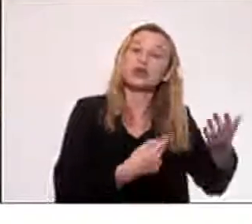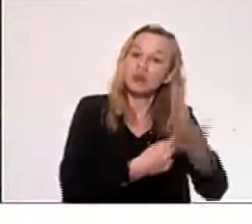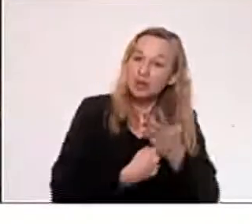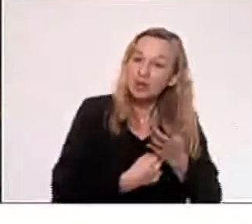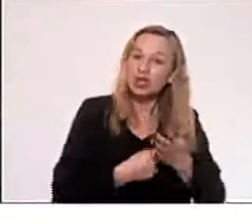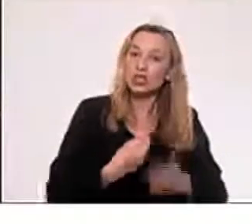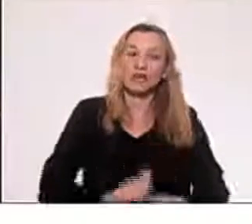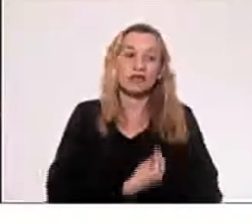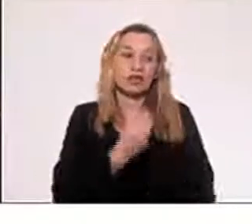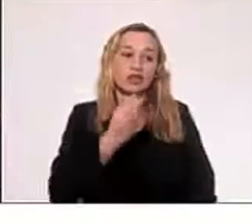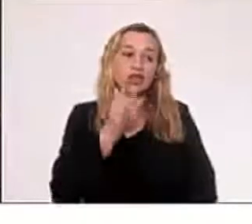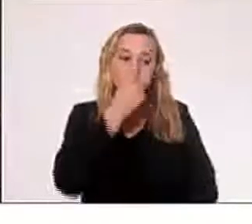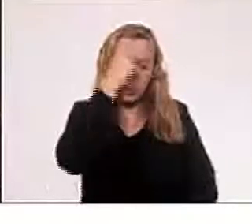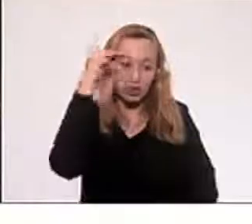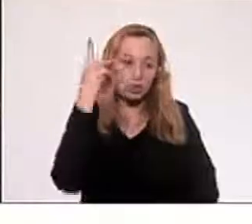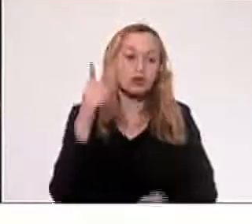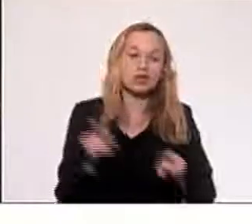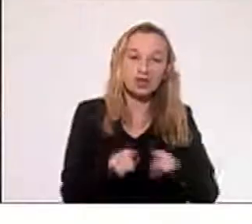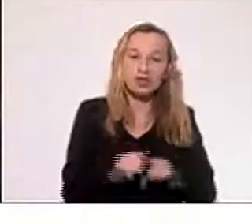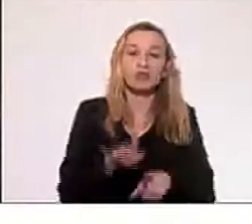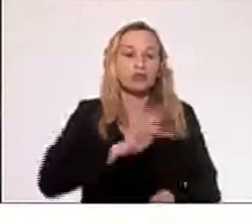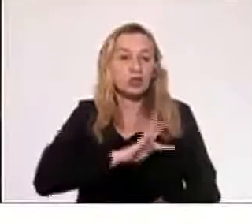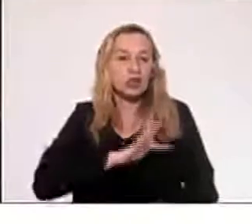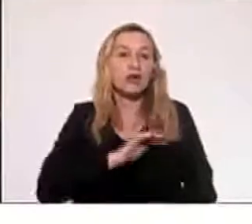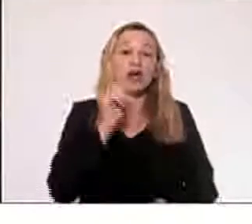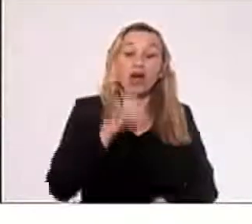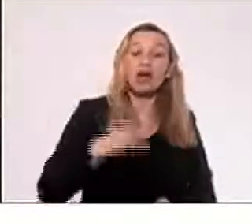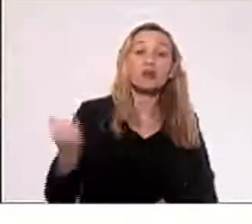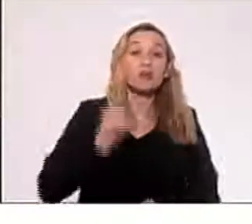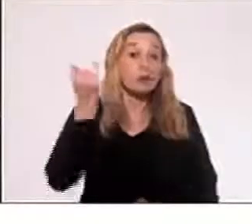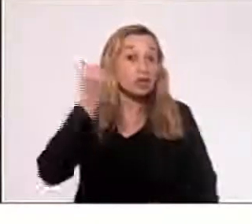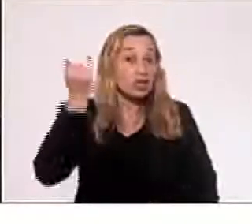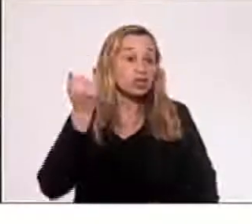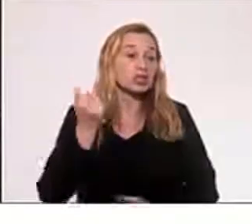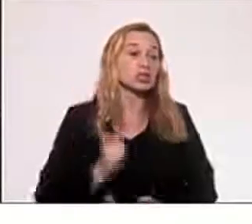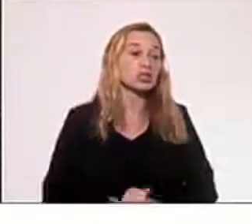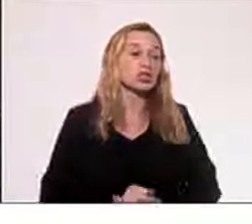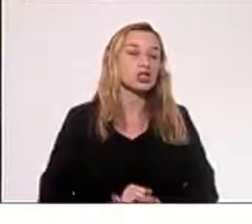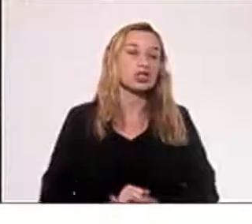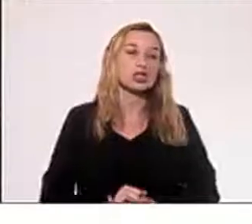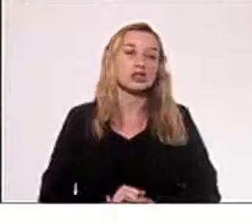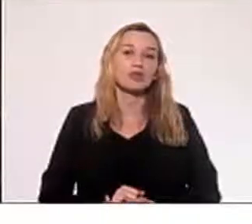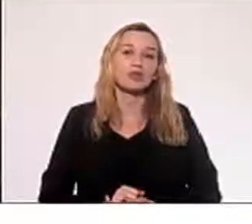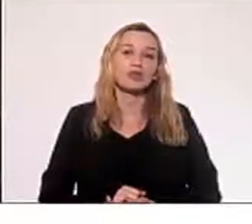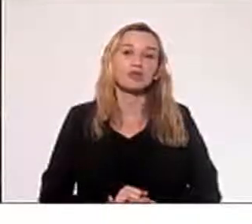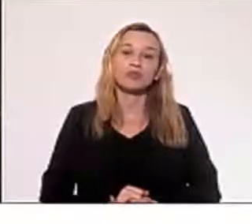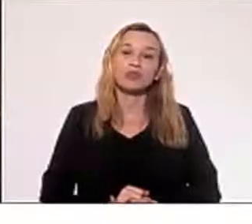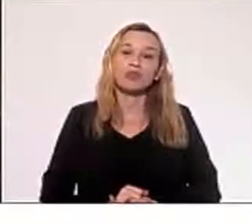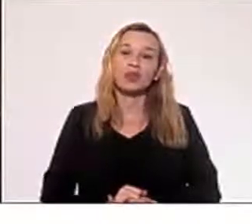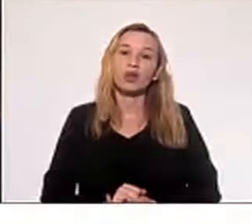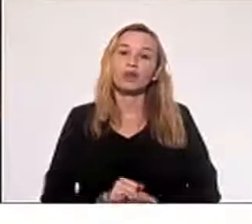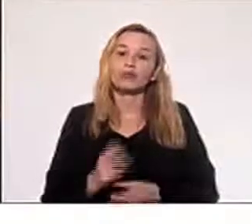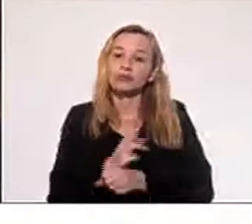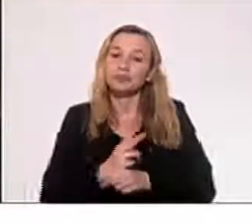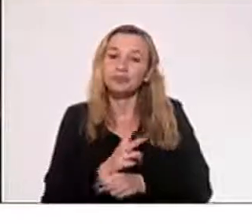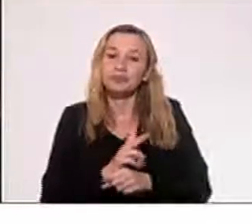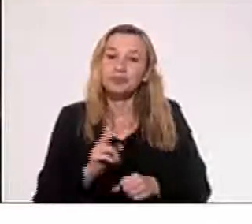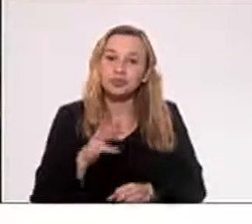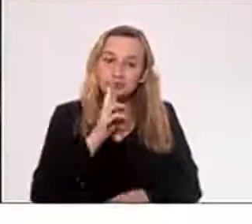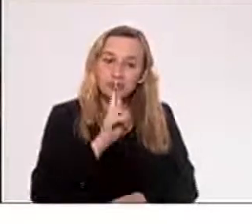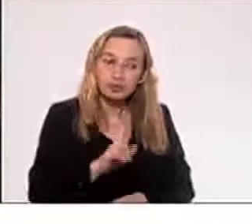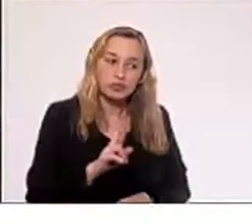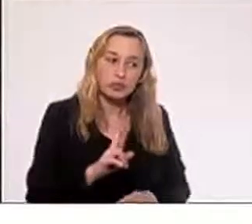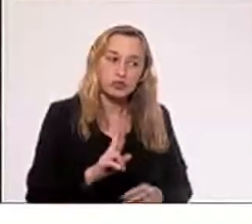e de policiais. Então, nesse sentido, é importante buscar alguma racionalidade que seja